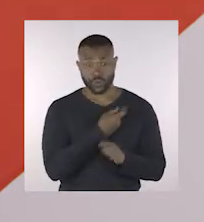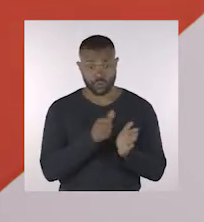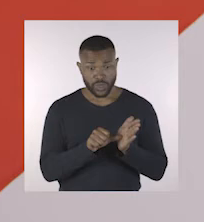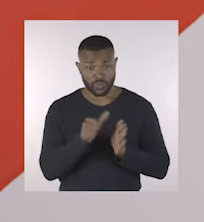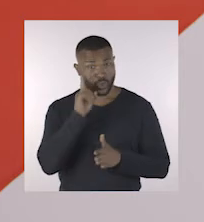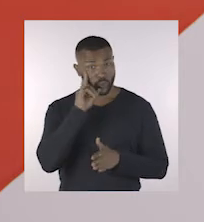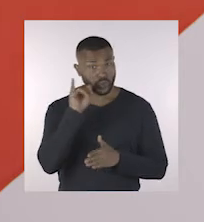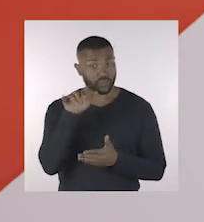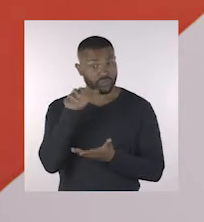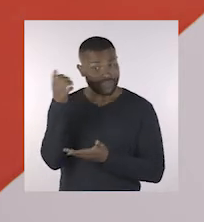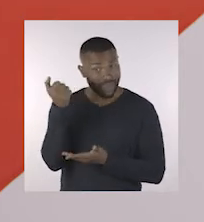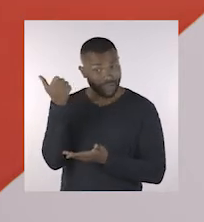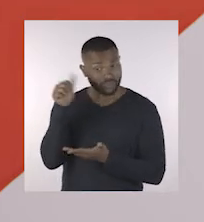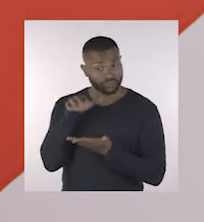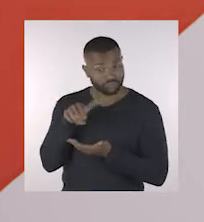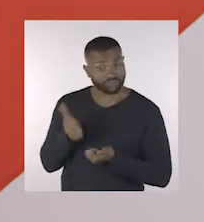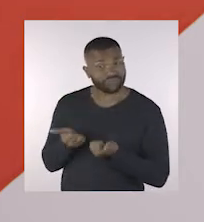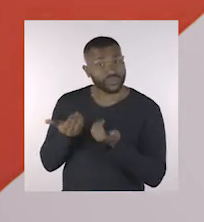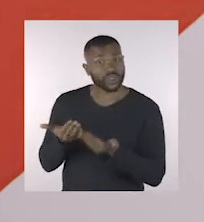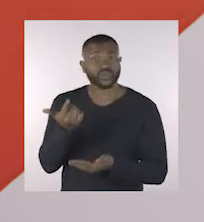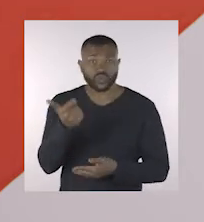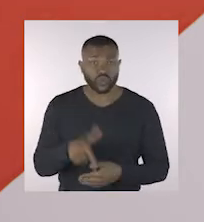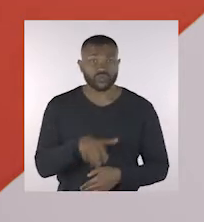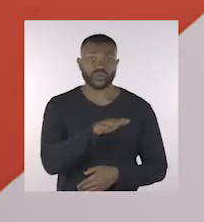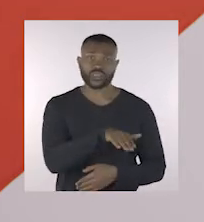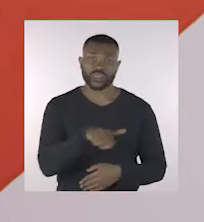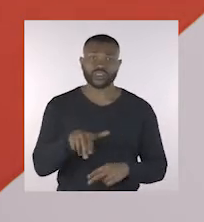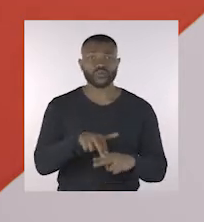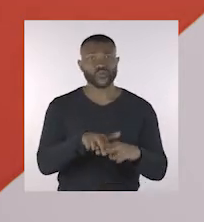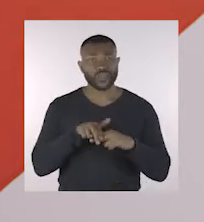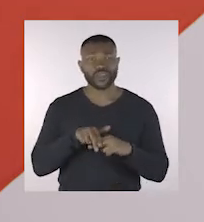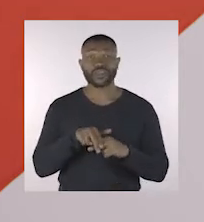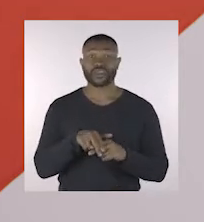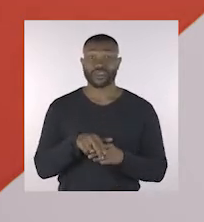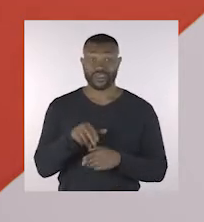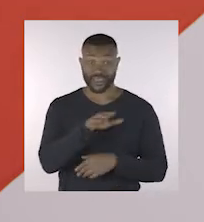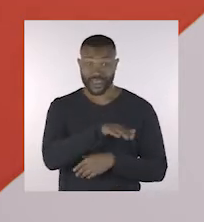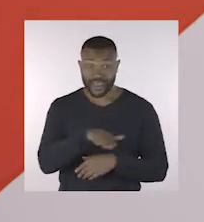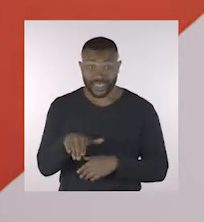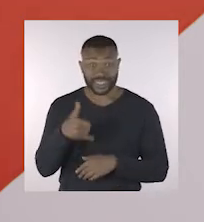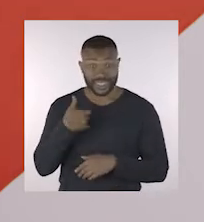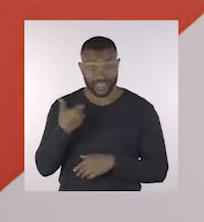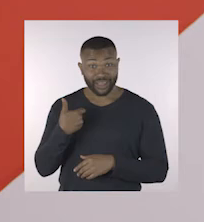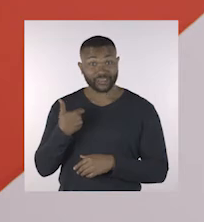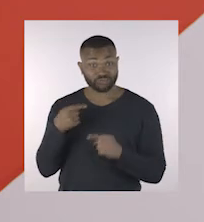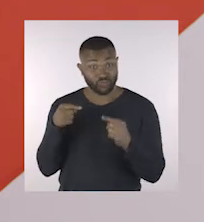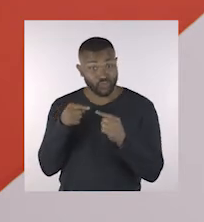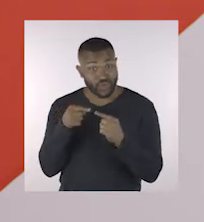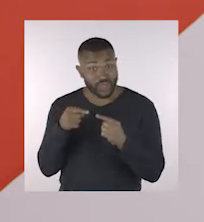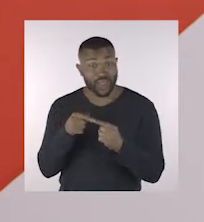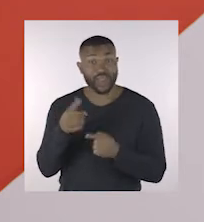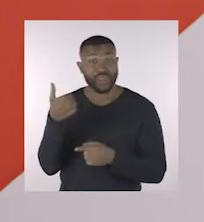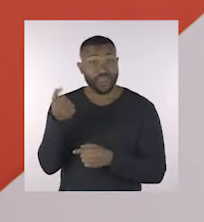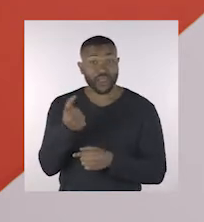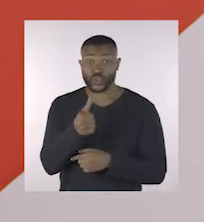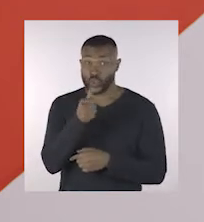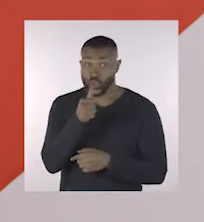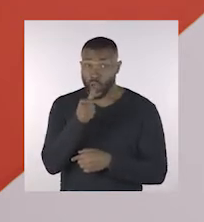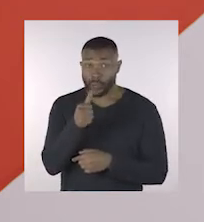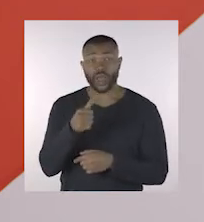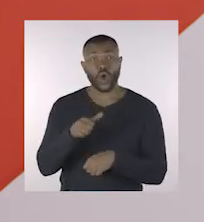três meses Nós vamos devolver o leve leite que eles tiraram das Crianças porque criança que não toma leite na idade certa